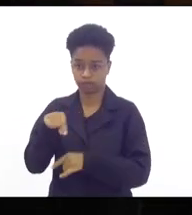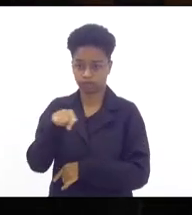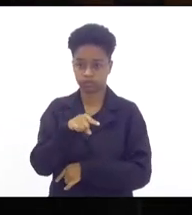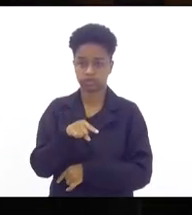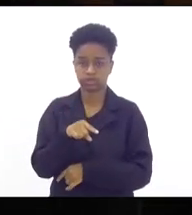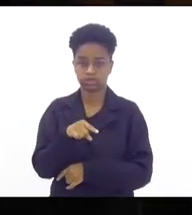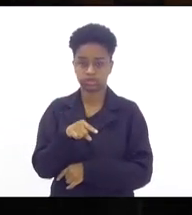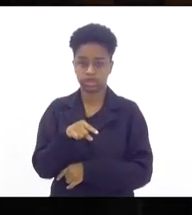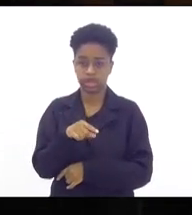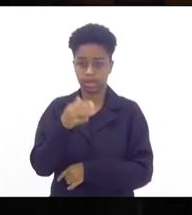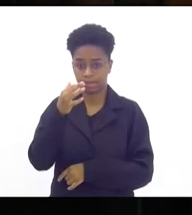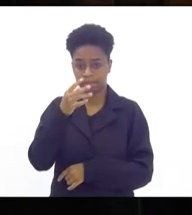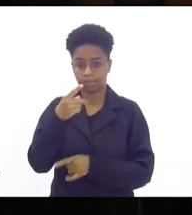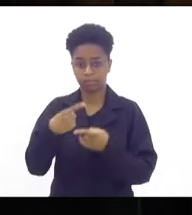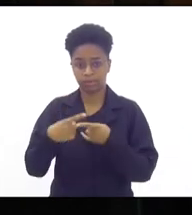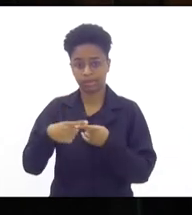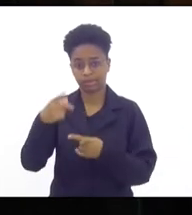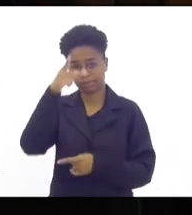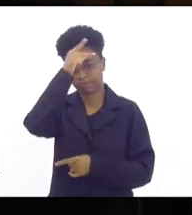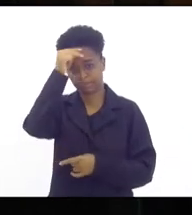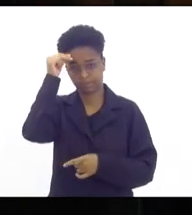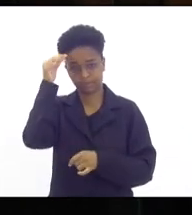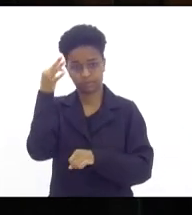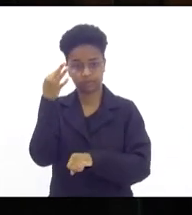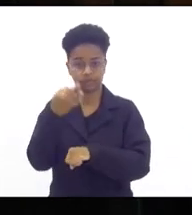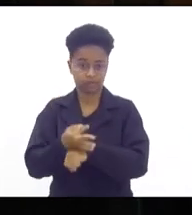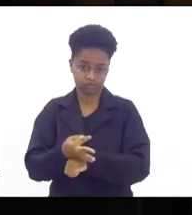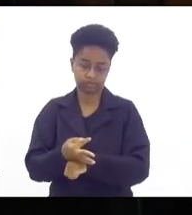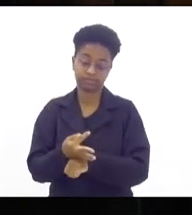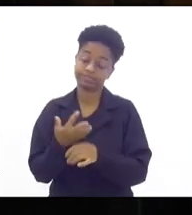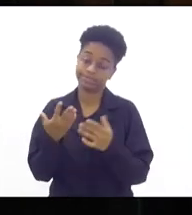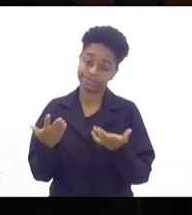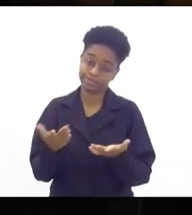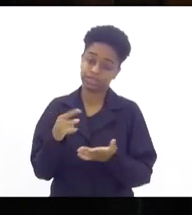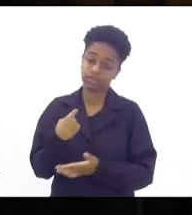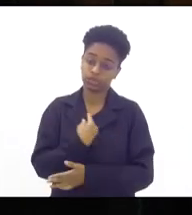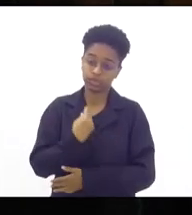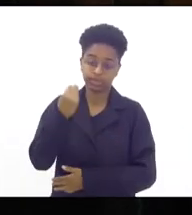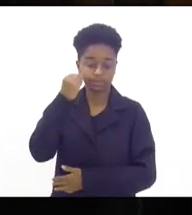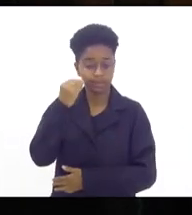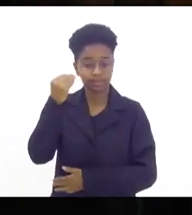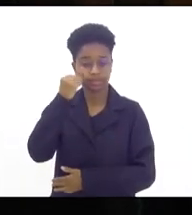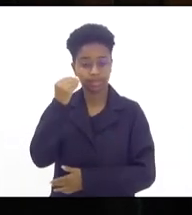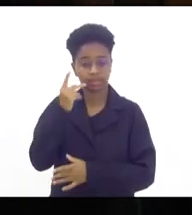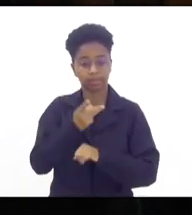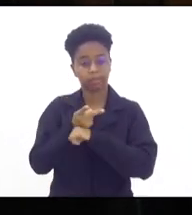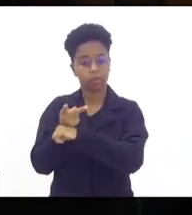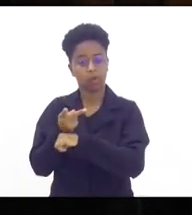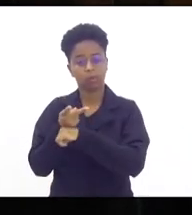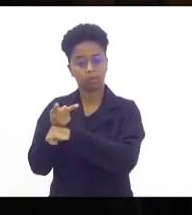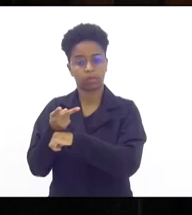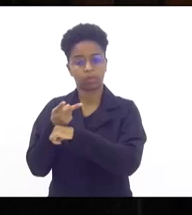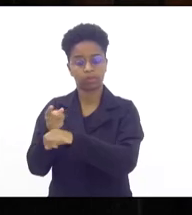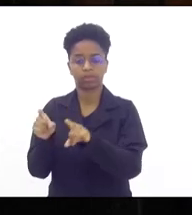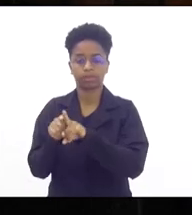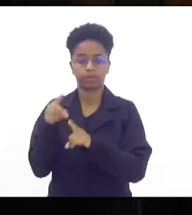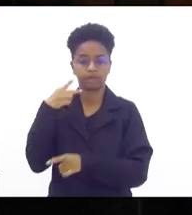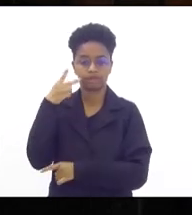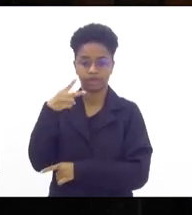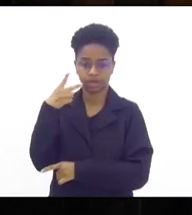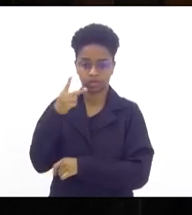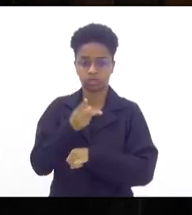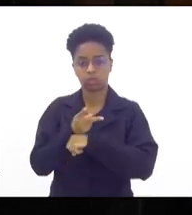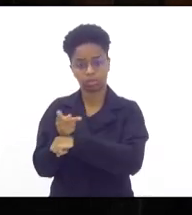da prefeitura né que infelizmente a gente tenta recorrer não só a prefeitura como também vereadores né